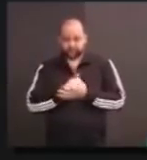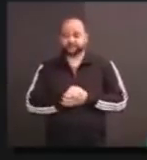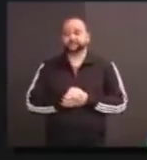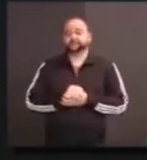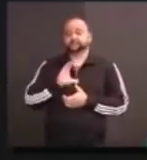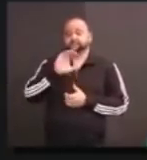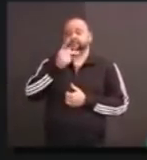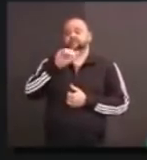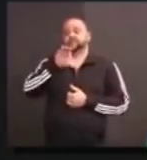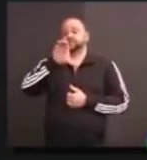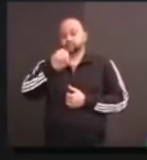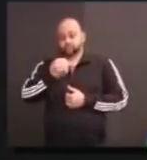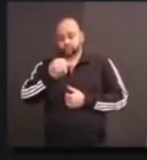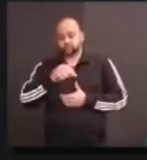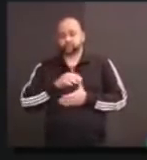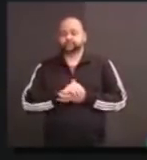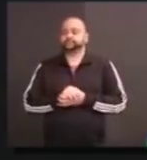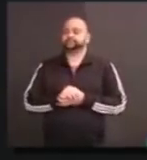Chico Xavier,